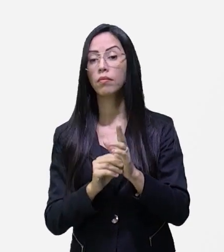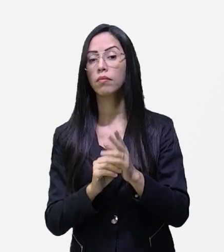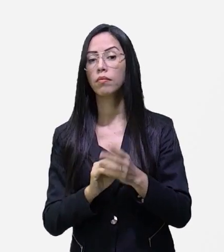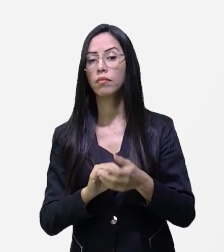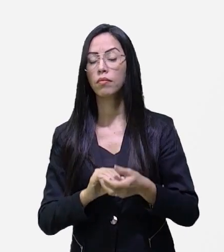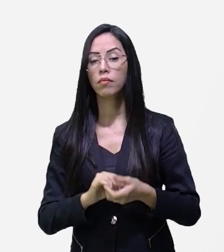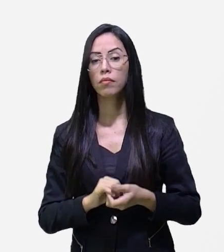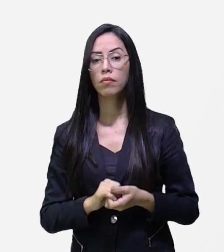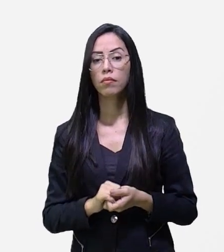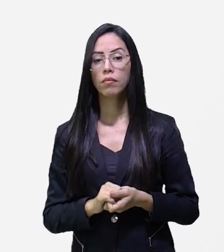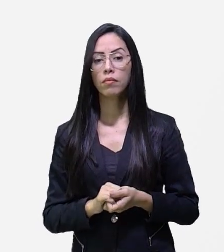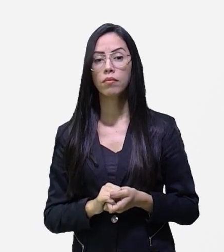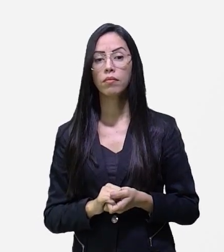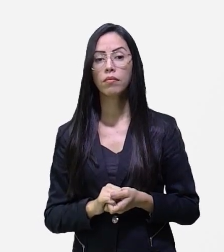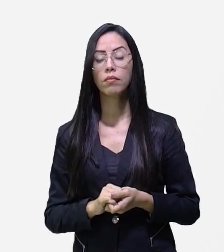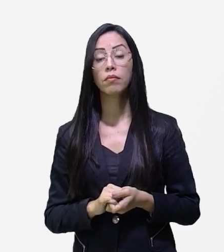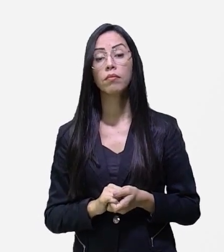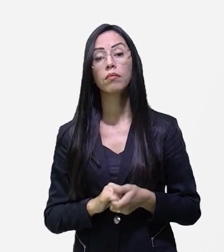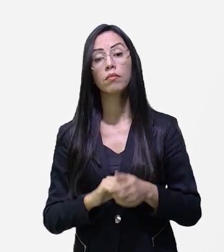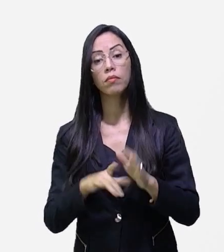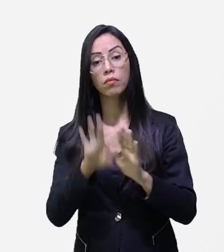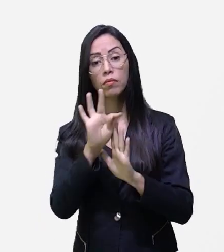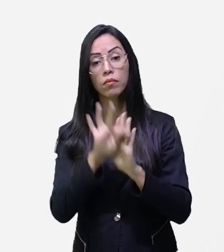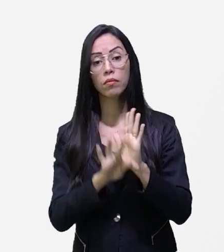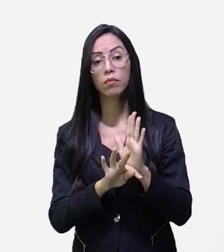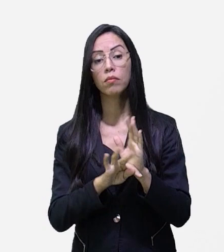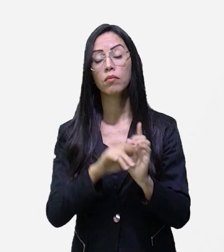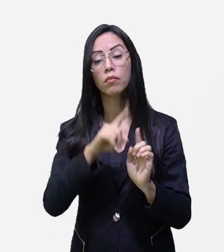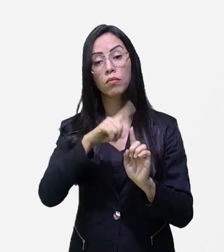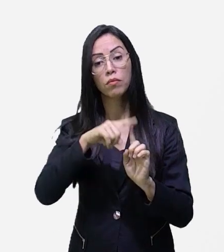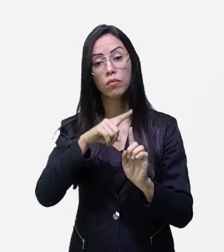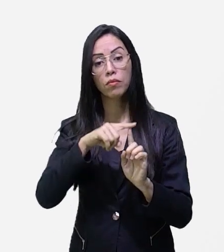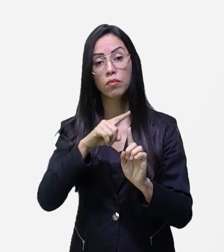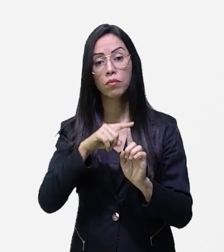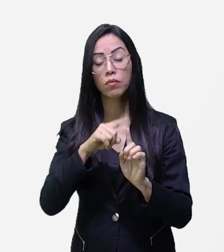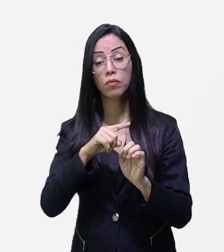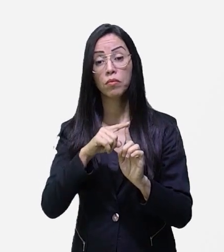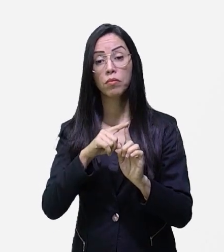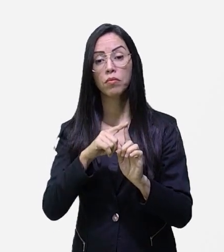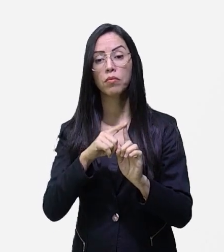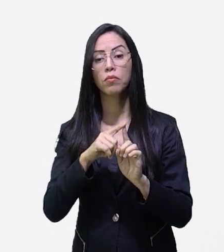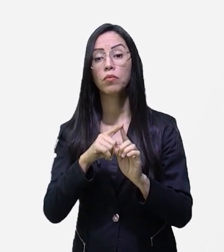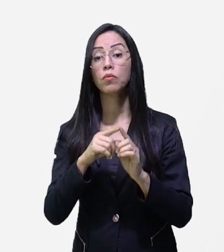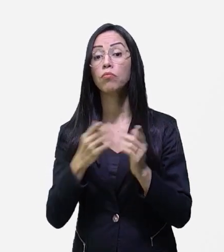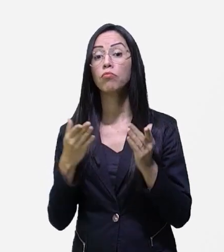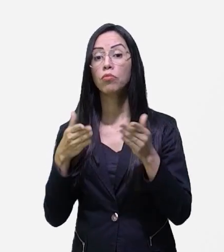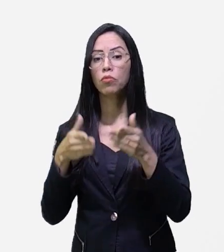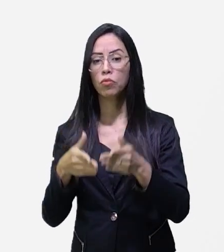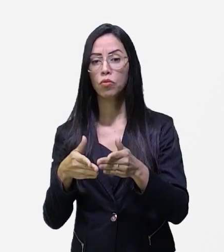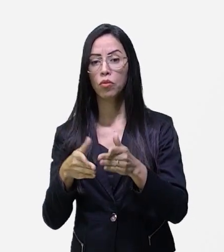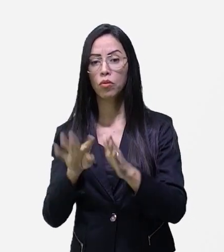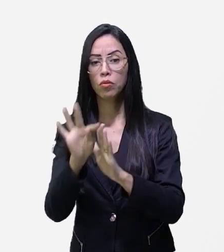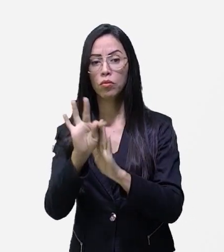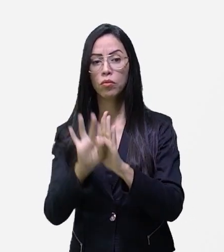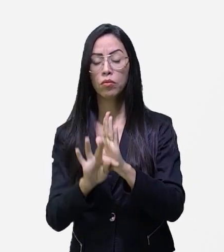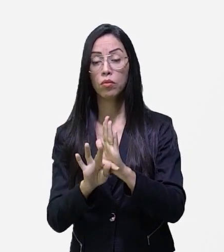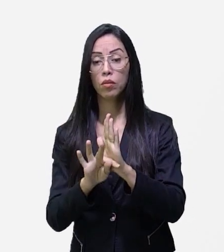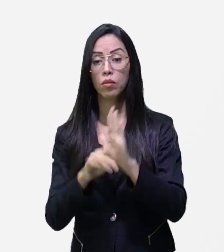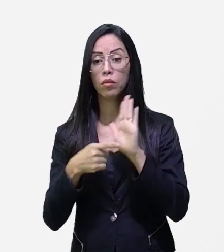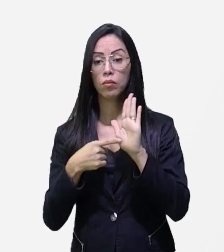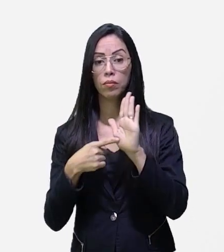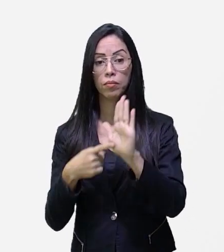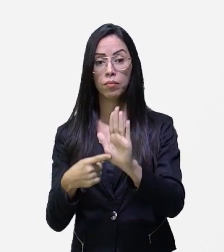hoje é sobre tipologia textual, sendo que texto